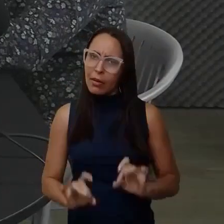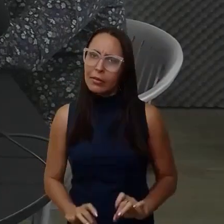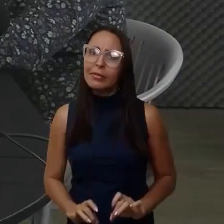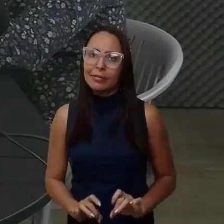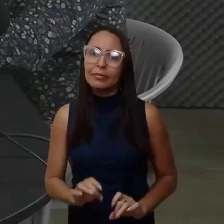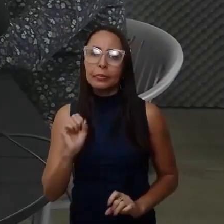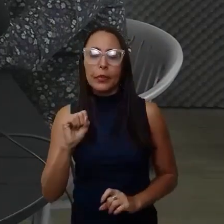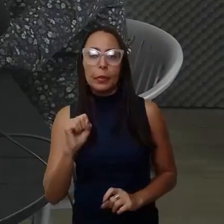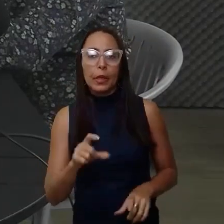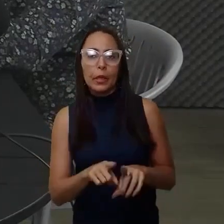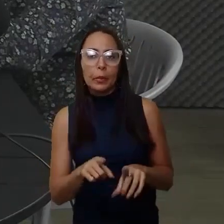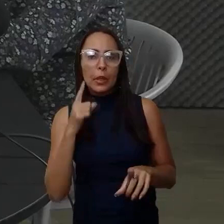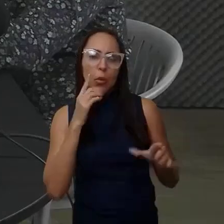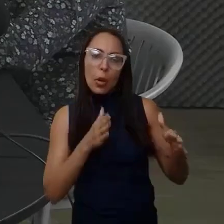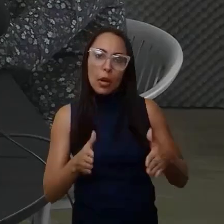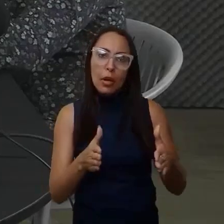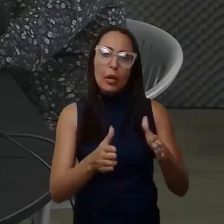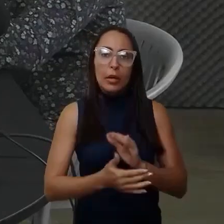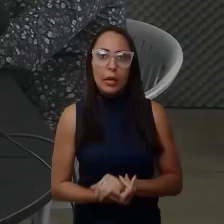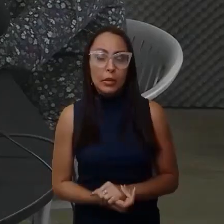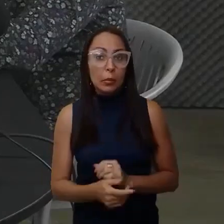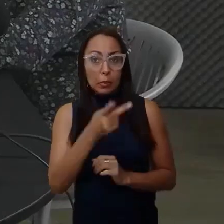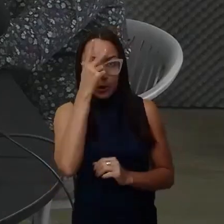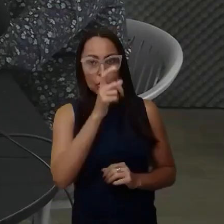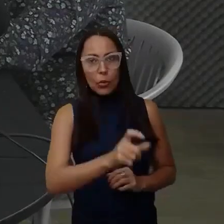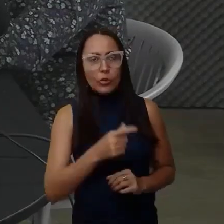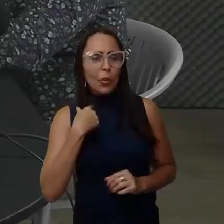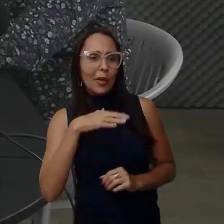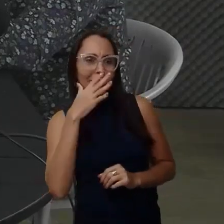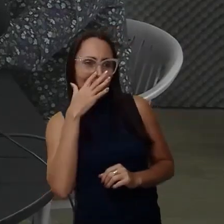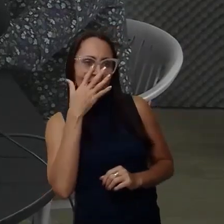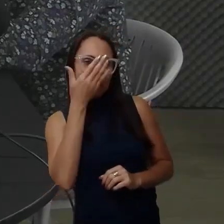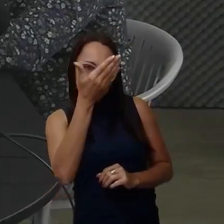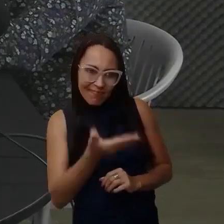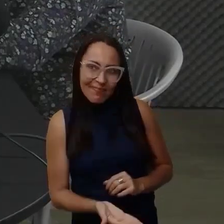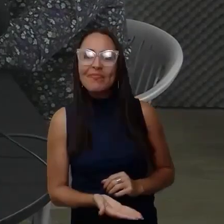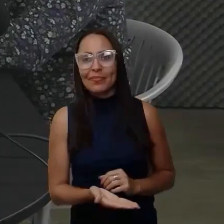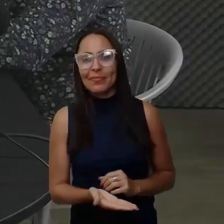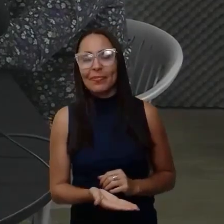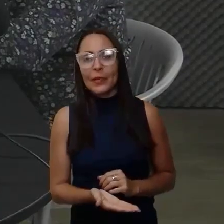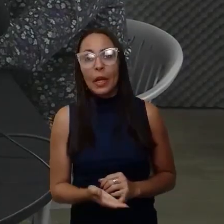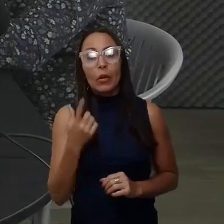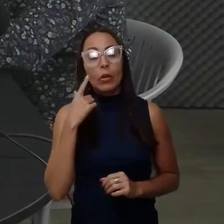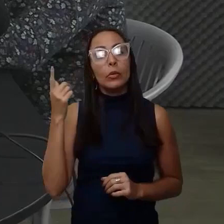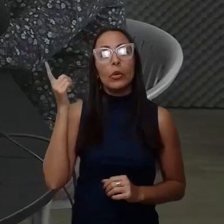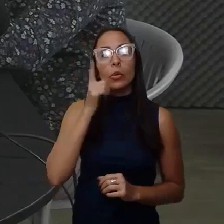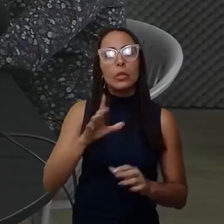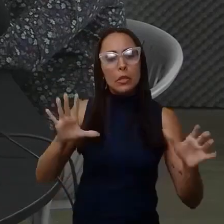tenha também enveredado por esse caminho. Então são pessoas que eu tenho muita admiração e quando eu consegui